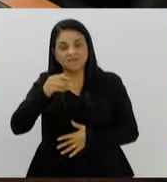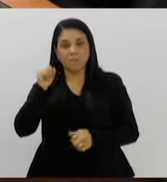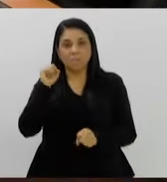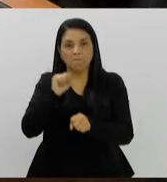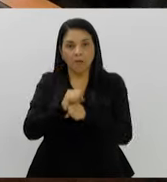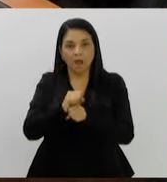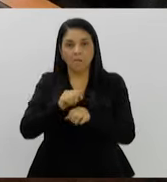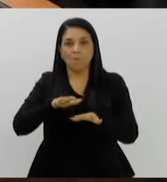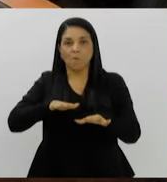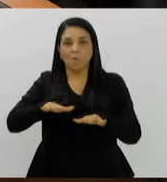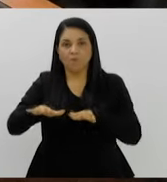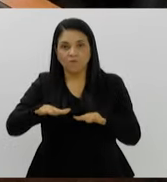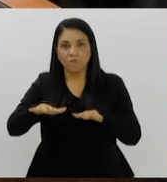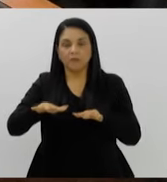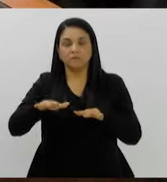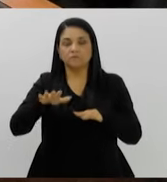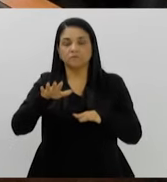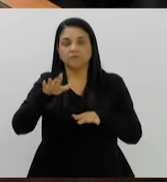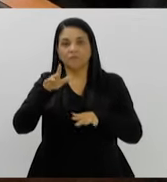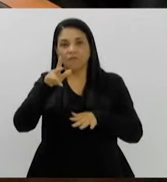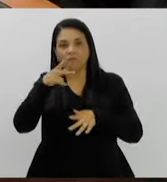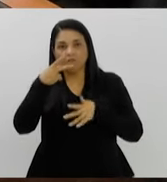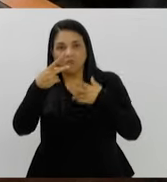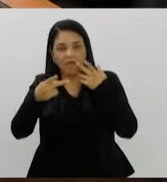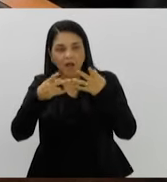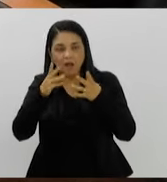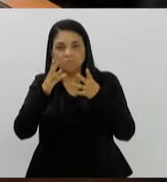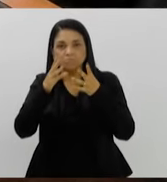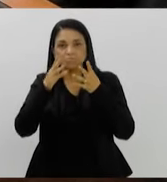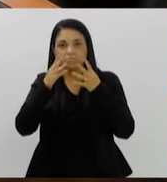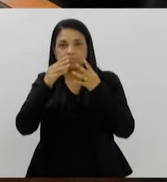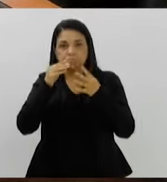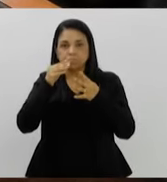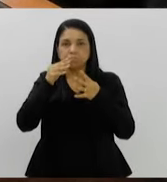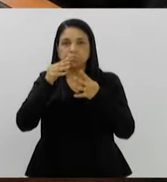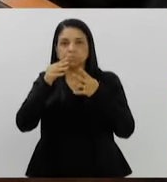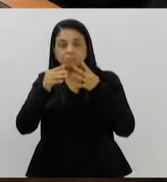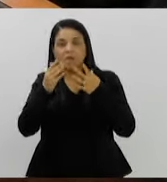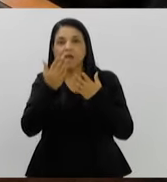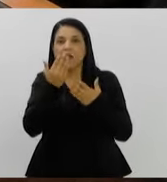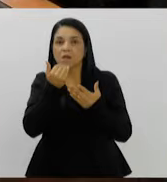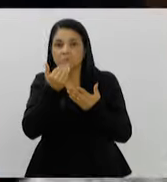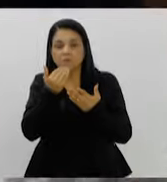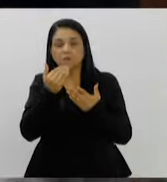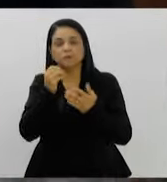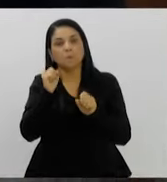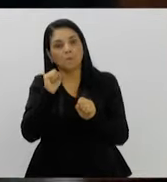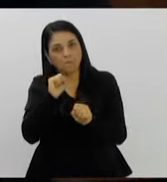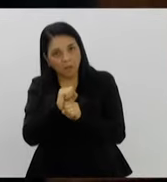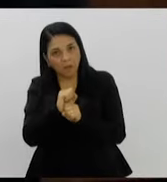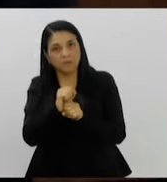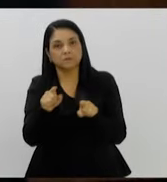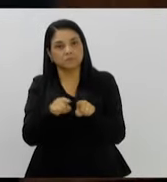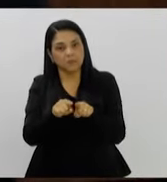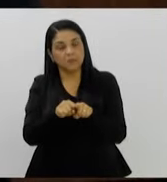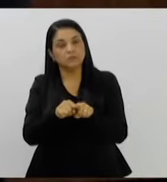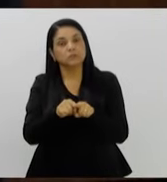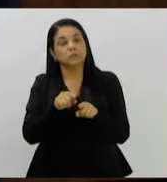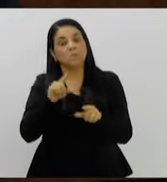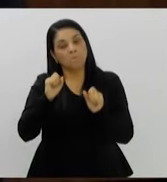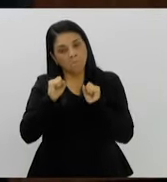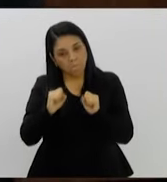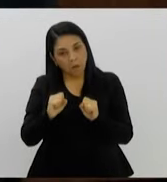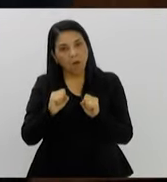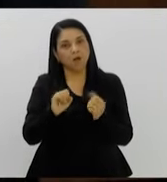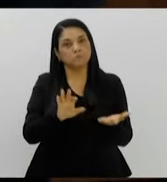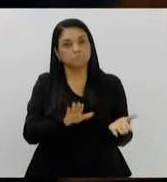eh a a possibilidade de se alimentar que é gravíssimo e a gente pode ter perda de vidas a gente pode